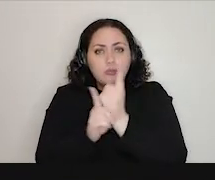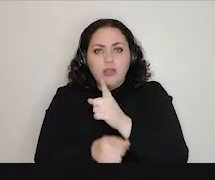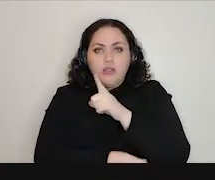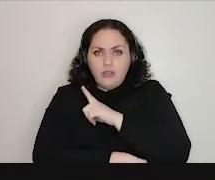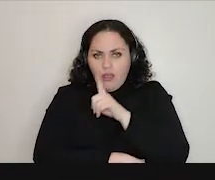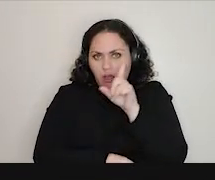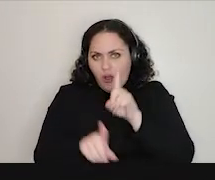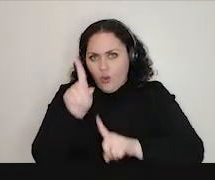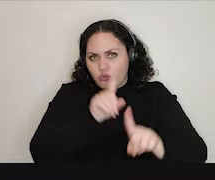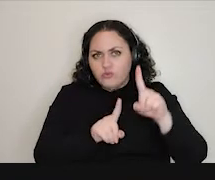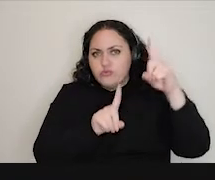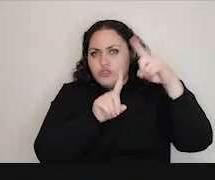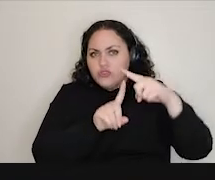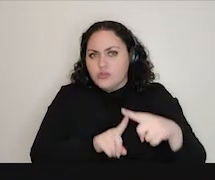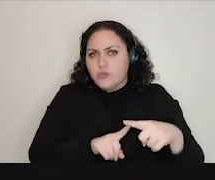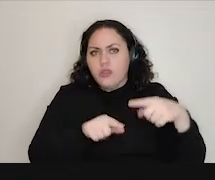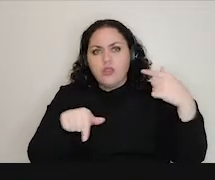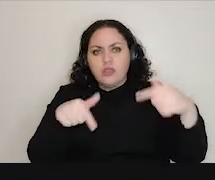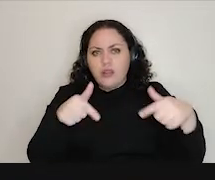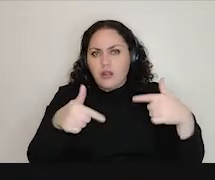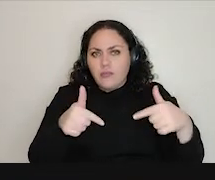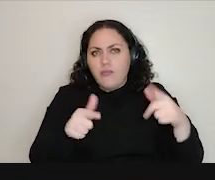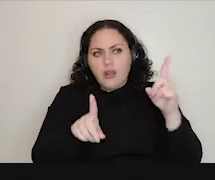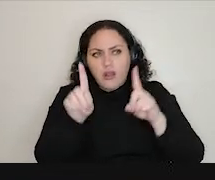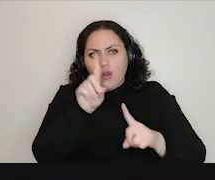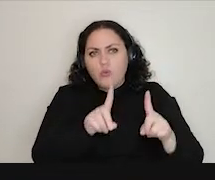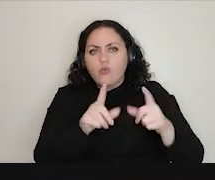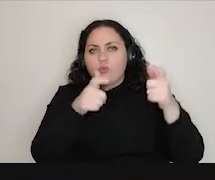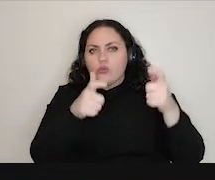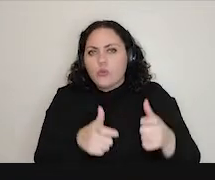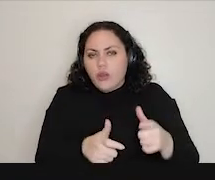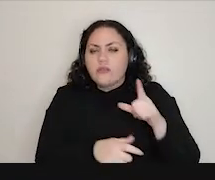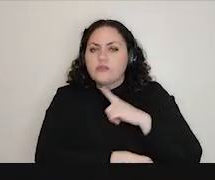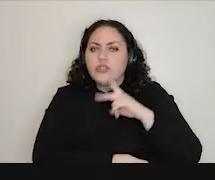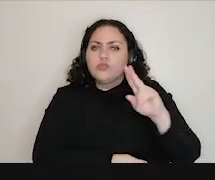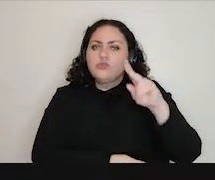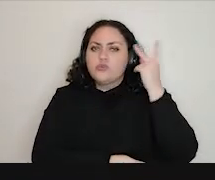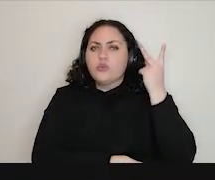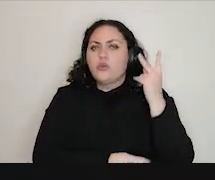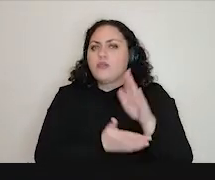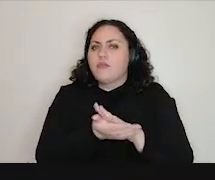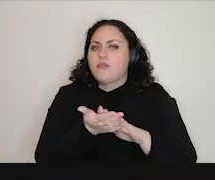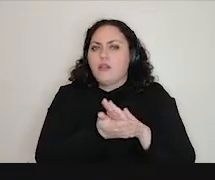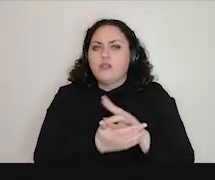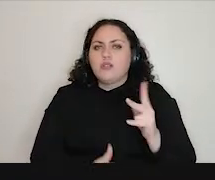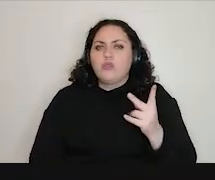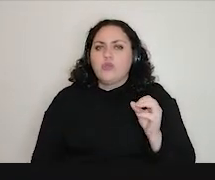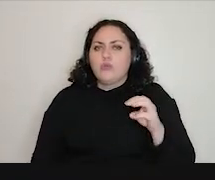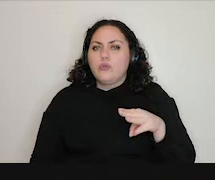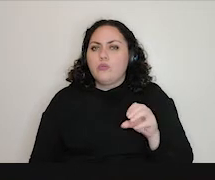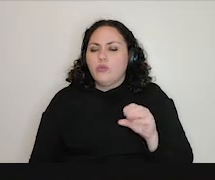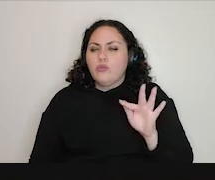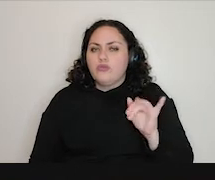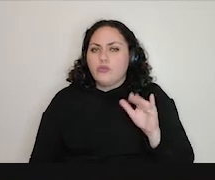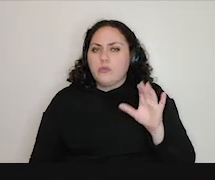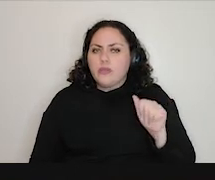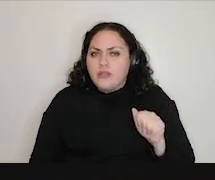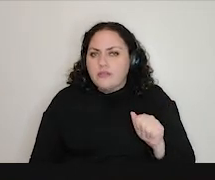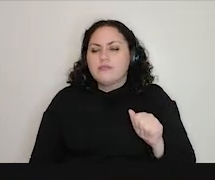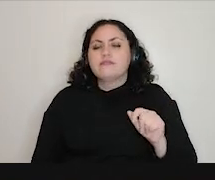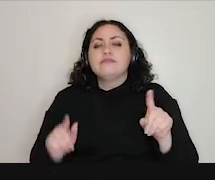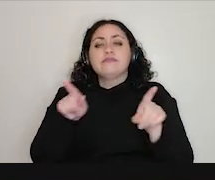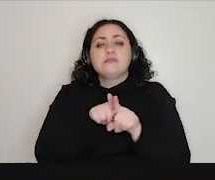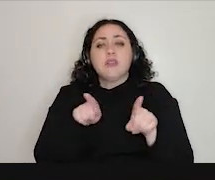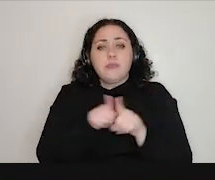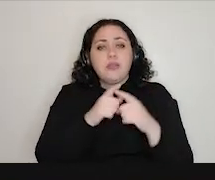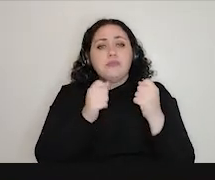que tem um histórico de não ser transfóbico, de não ser homofóbico. A gente precisa identificar profissionais também que